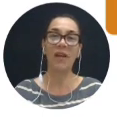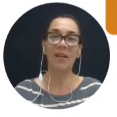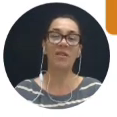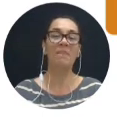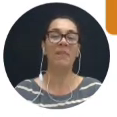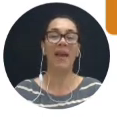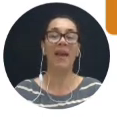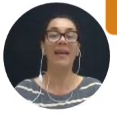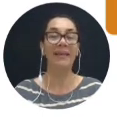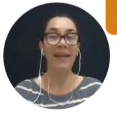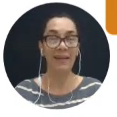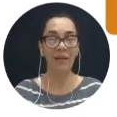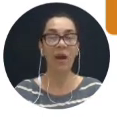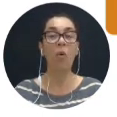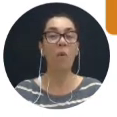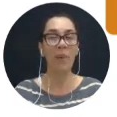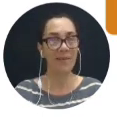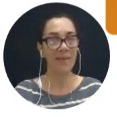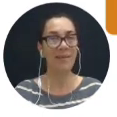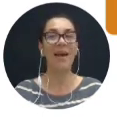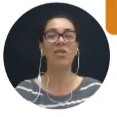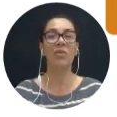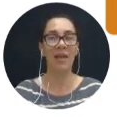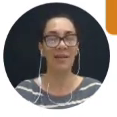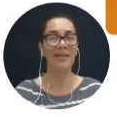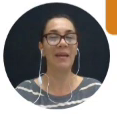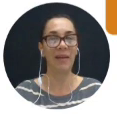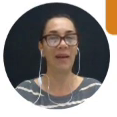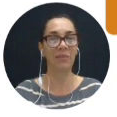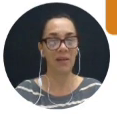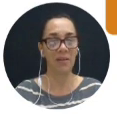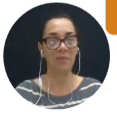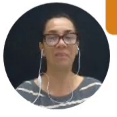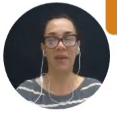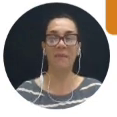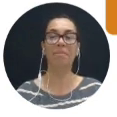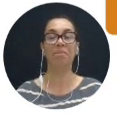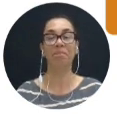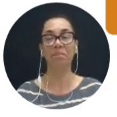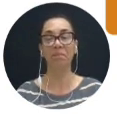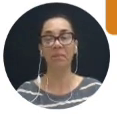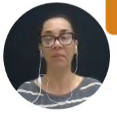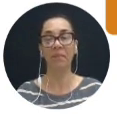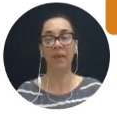posicionamento diferente. Né? Entendendo a complexidade do que é segmentar um texto, tá?